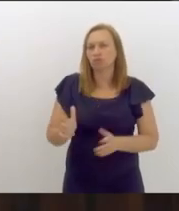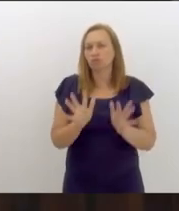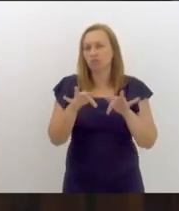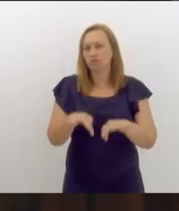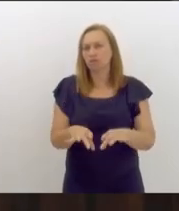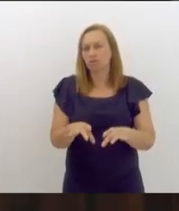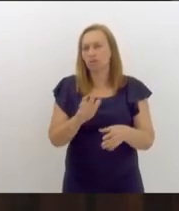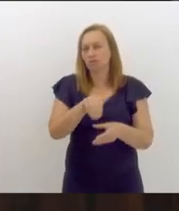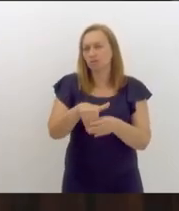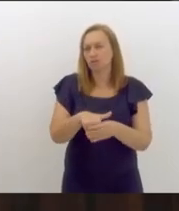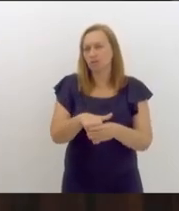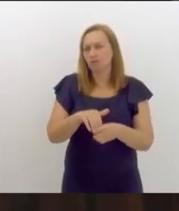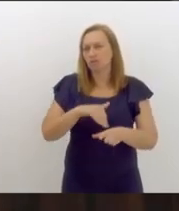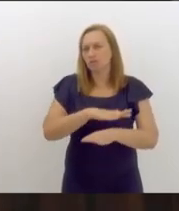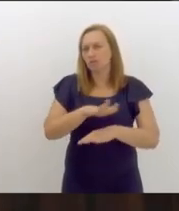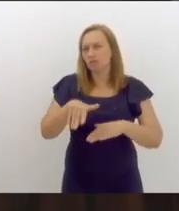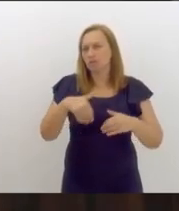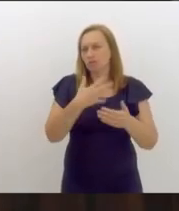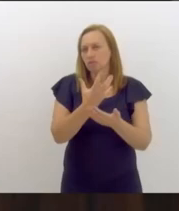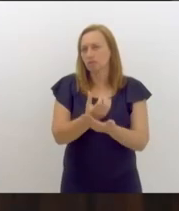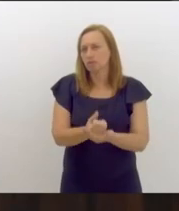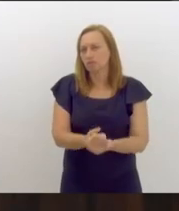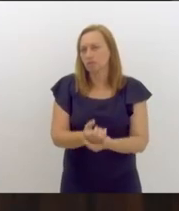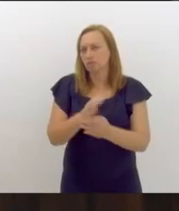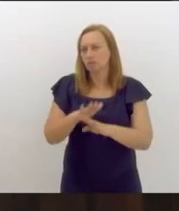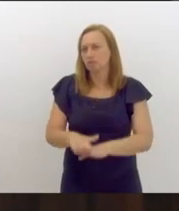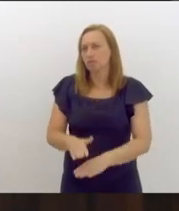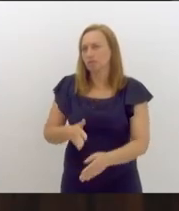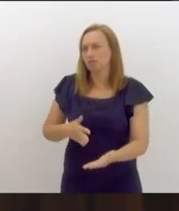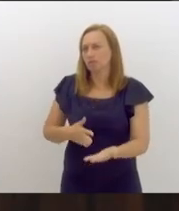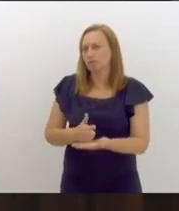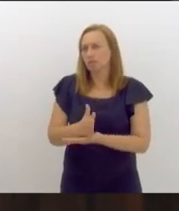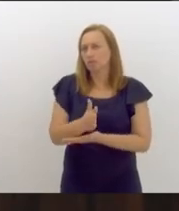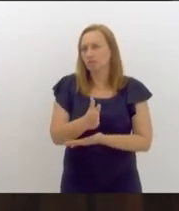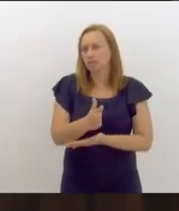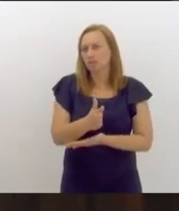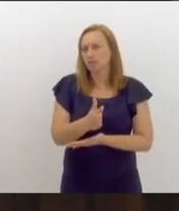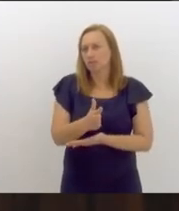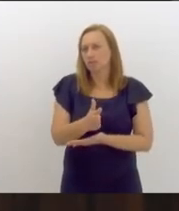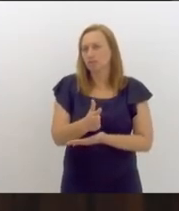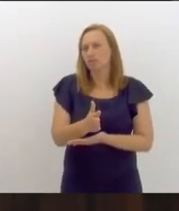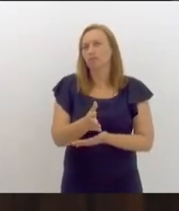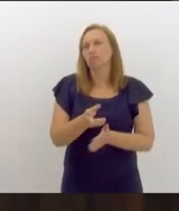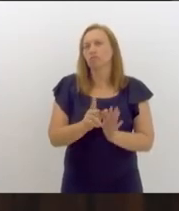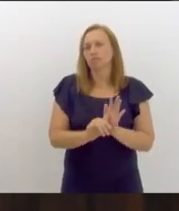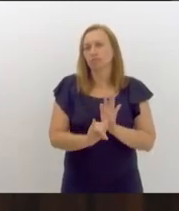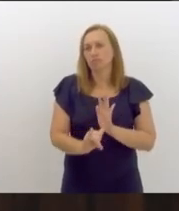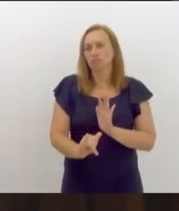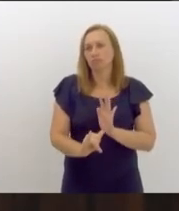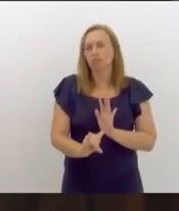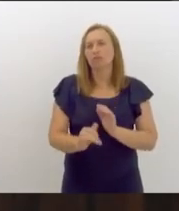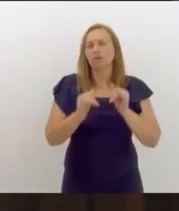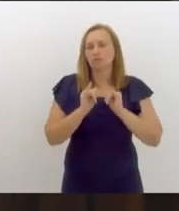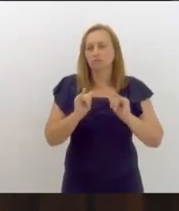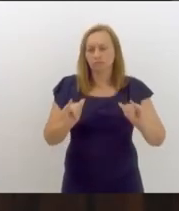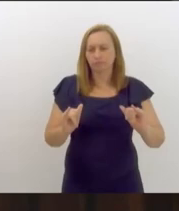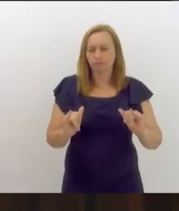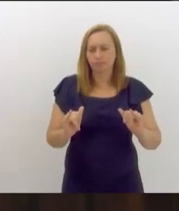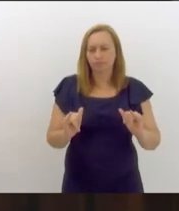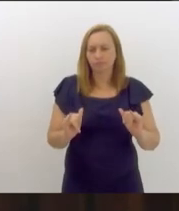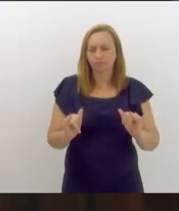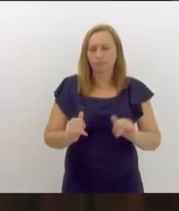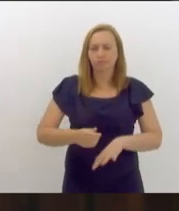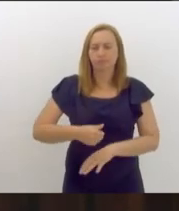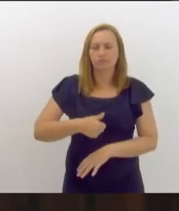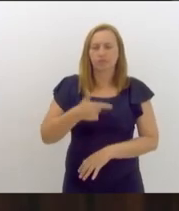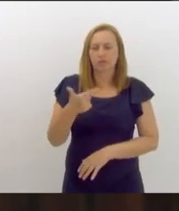discussão em votação todos que a própria irmã descomistão aprovado vai autógrafo anuncio entra